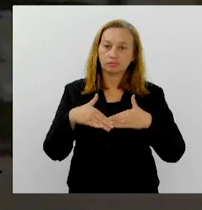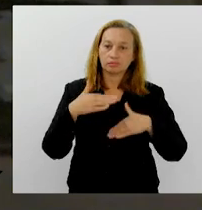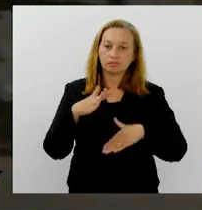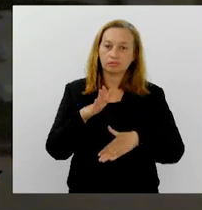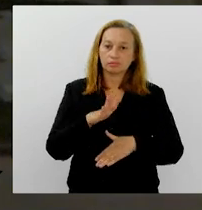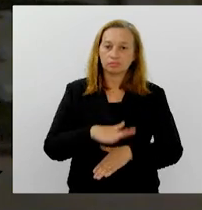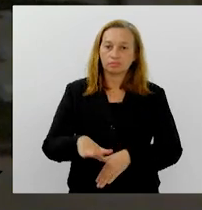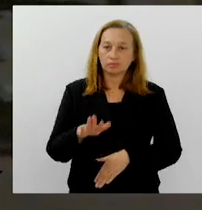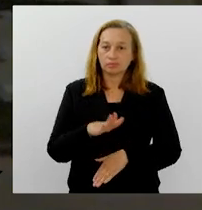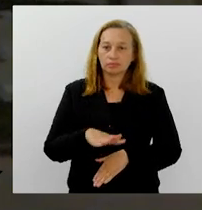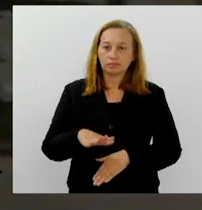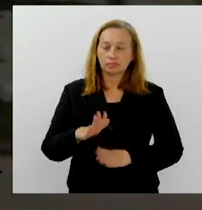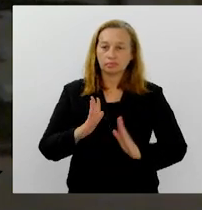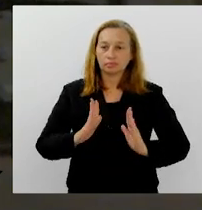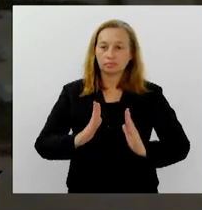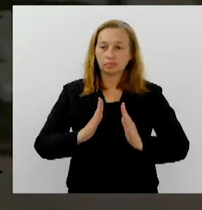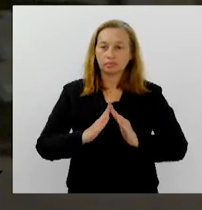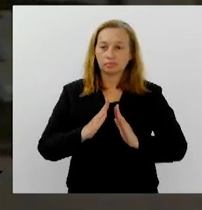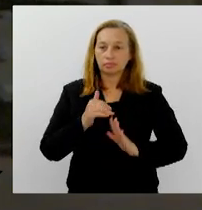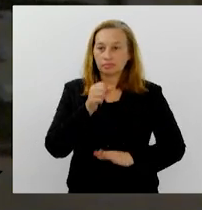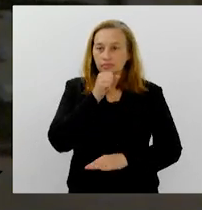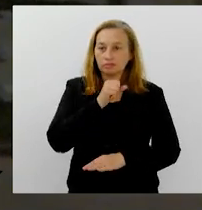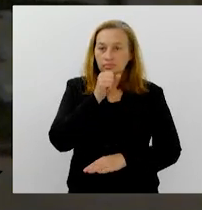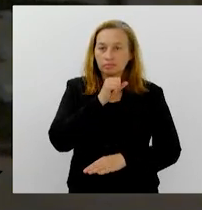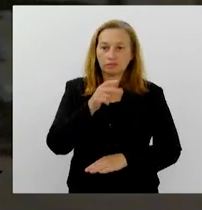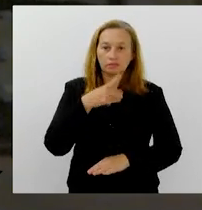dizia que gratidão